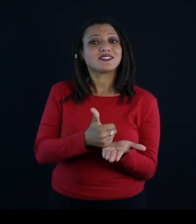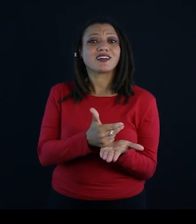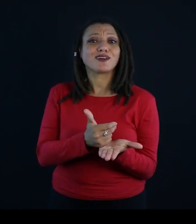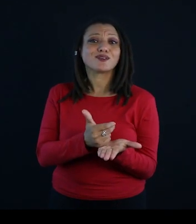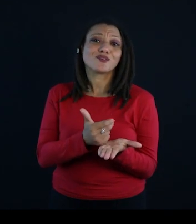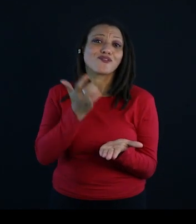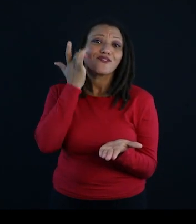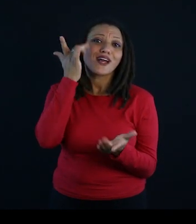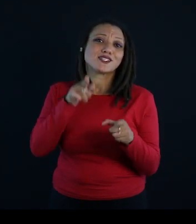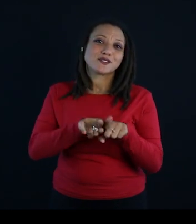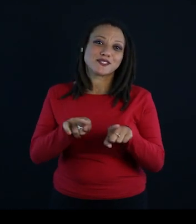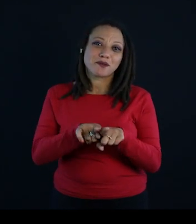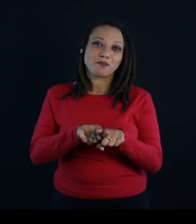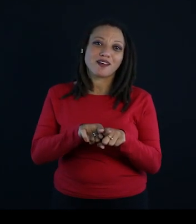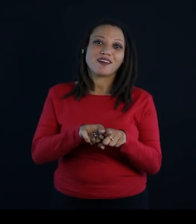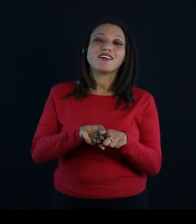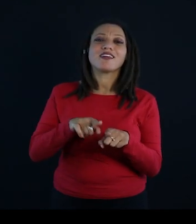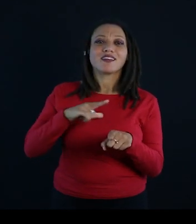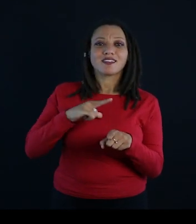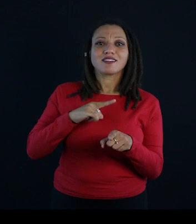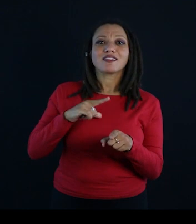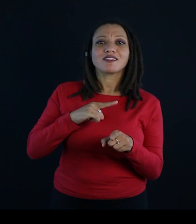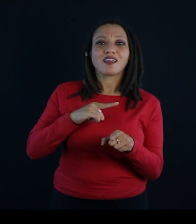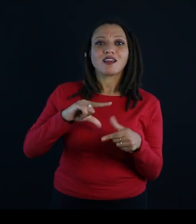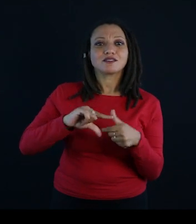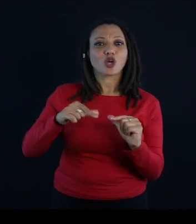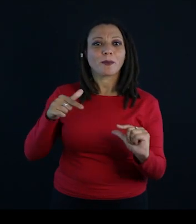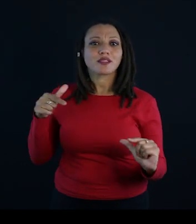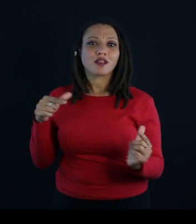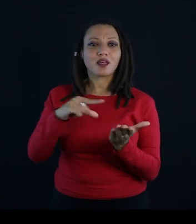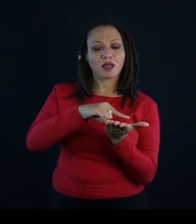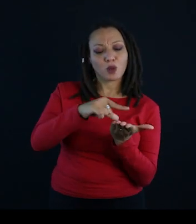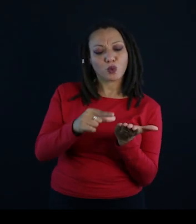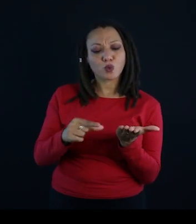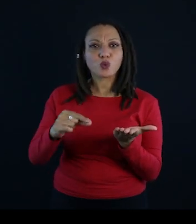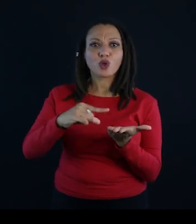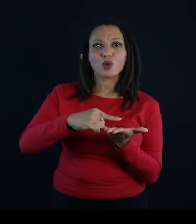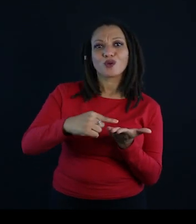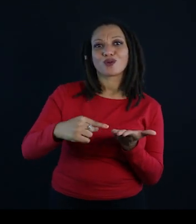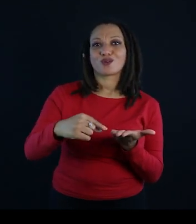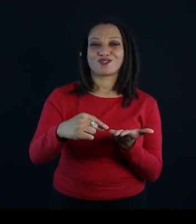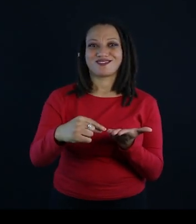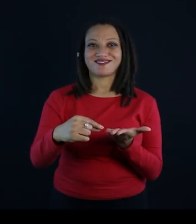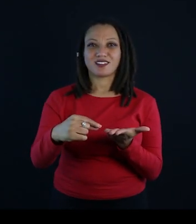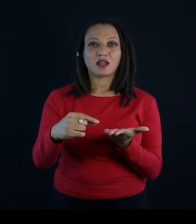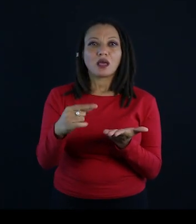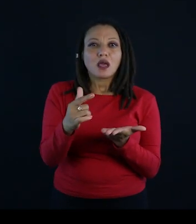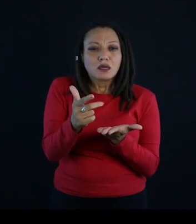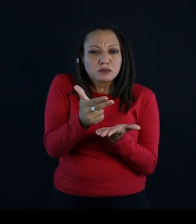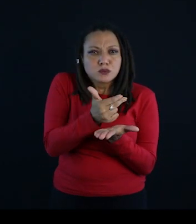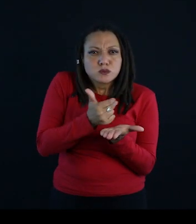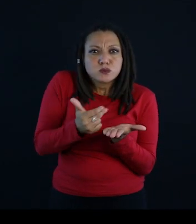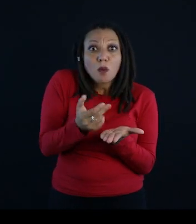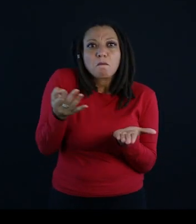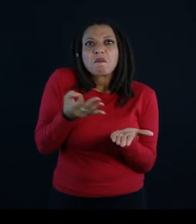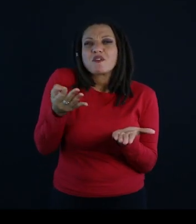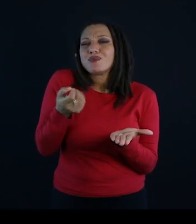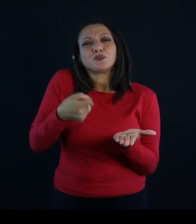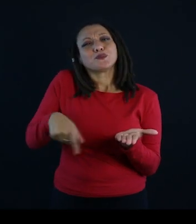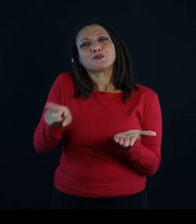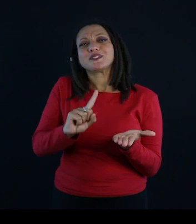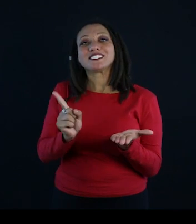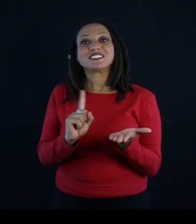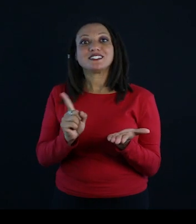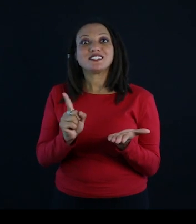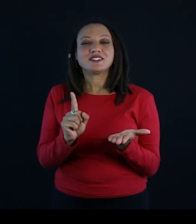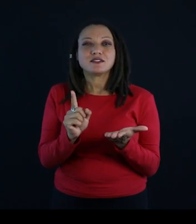simplifica que o desenho seja assim, com essas pontas, seja fácil, porque não existe essa a cobrança de